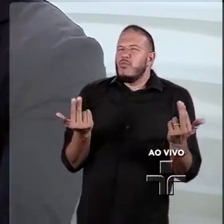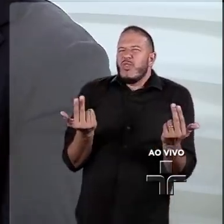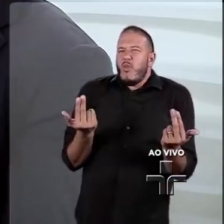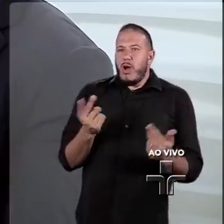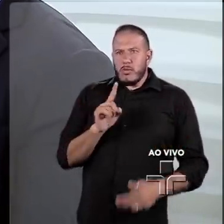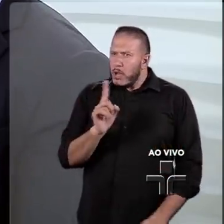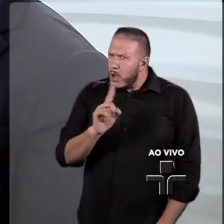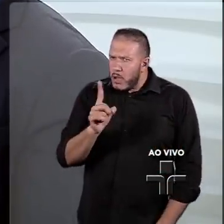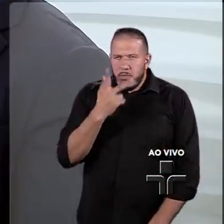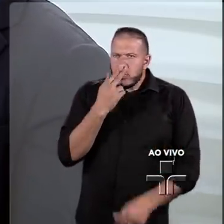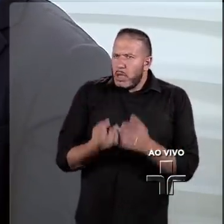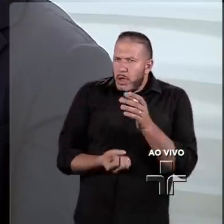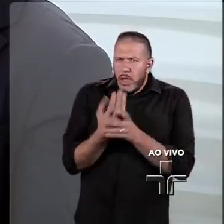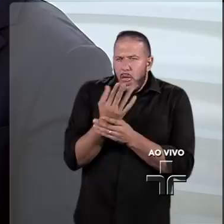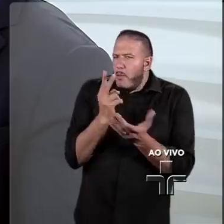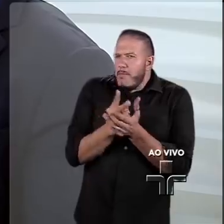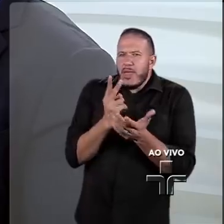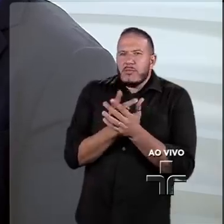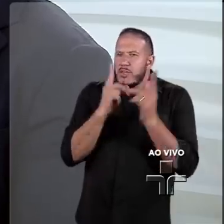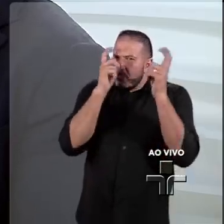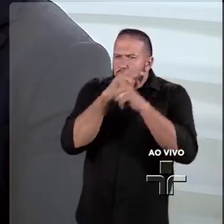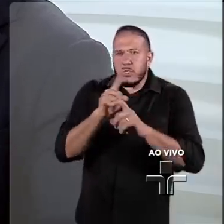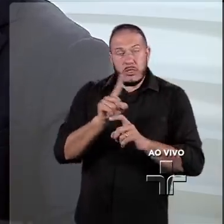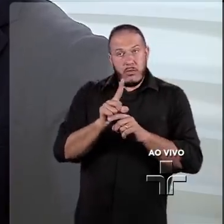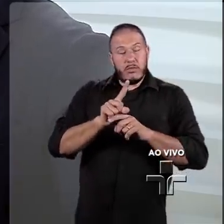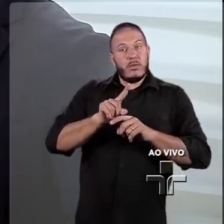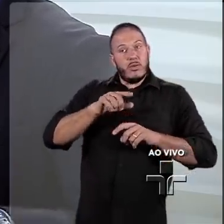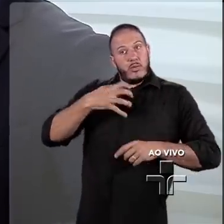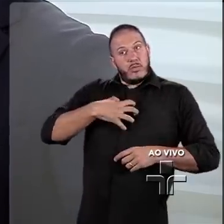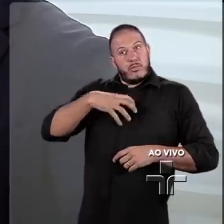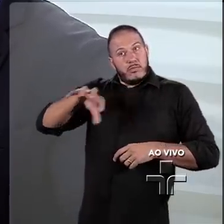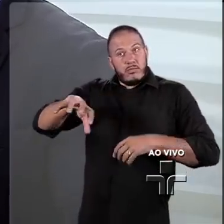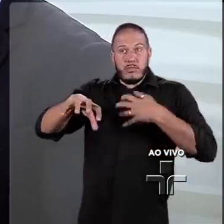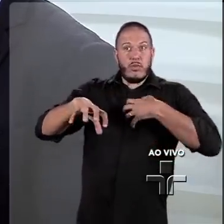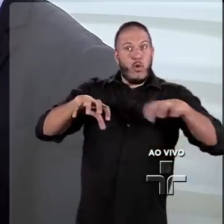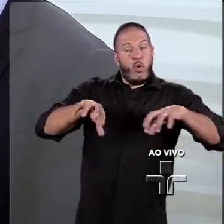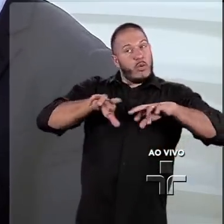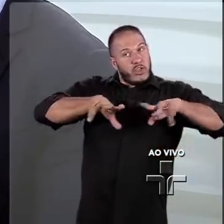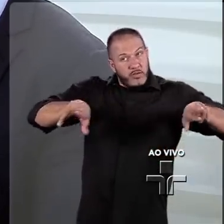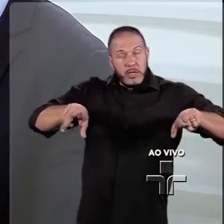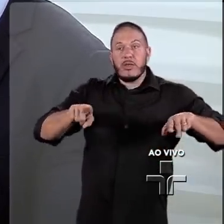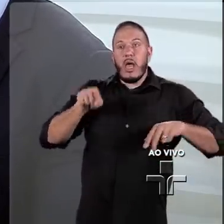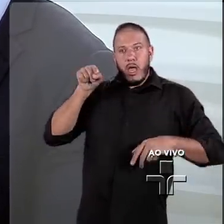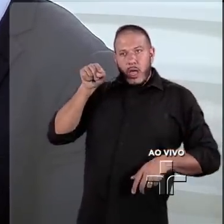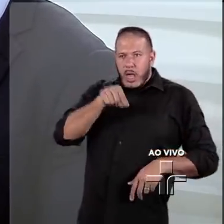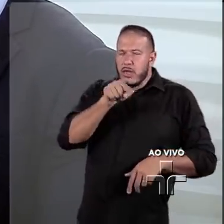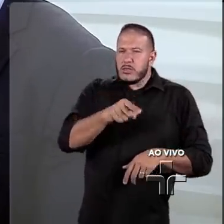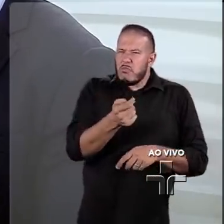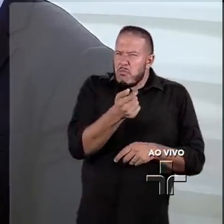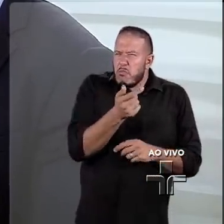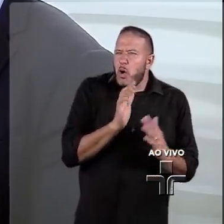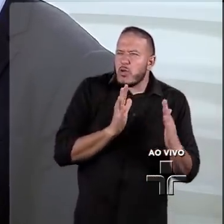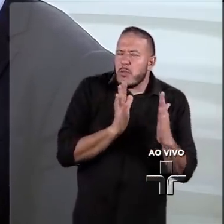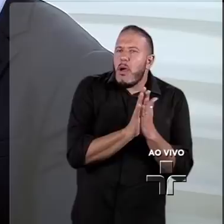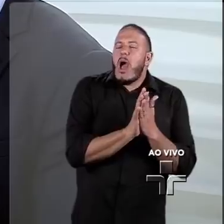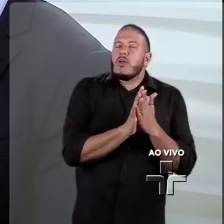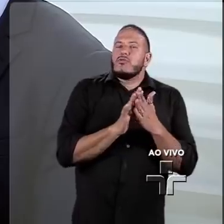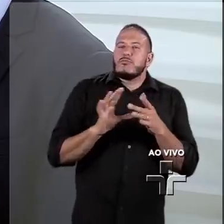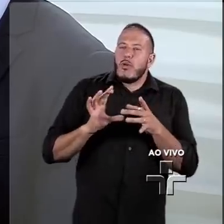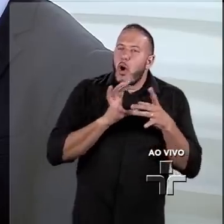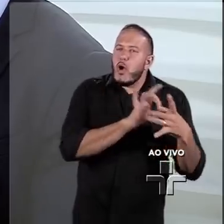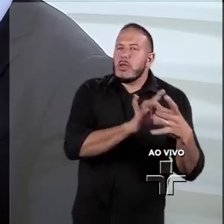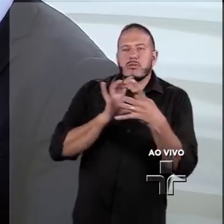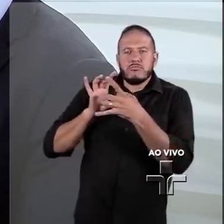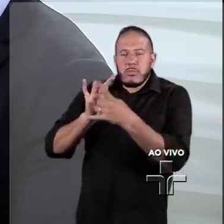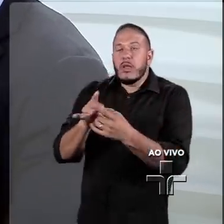pode criar o mesmo tipo de dificuldade. Então, é preciso dar mais agilidade para esse que é o de baixo impacto, para poder focar melhor